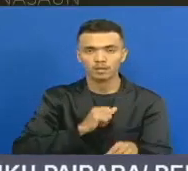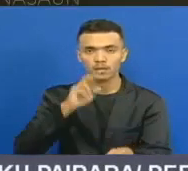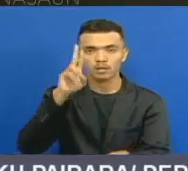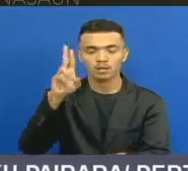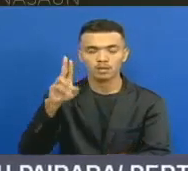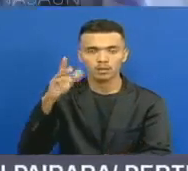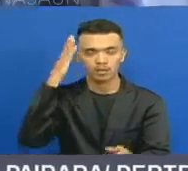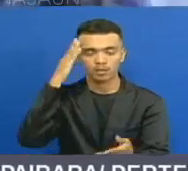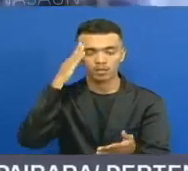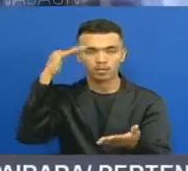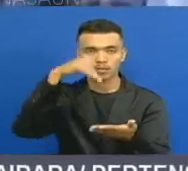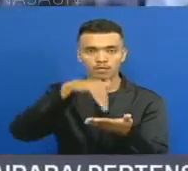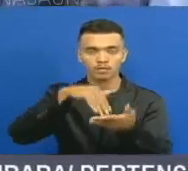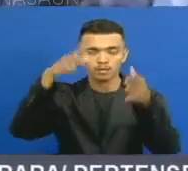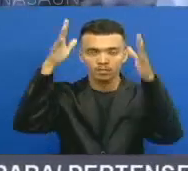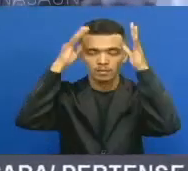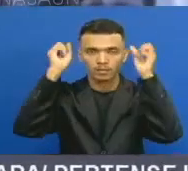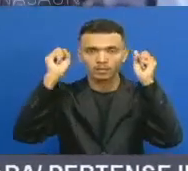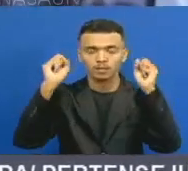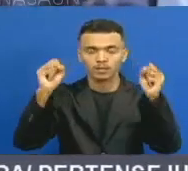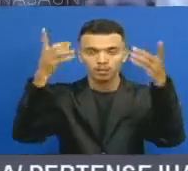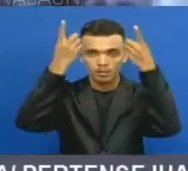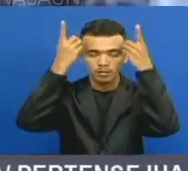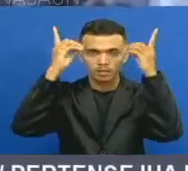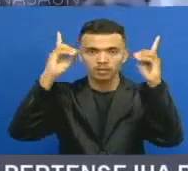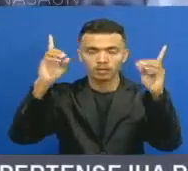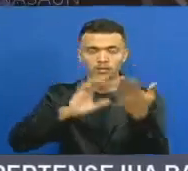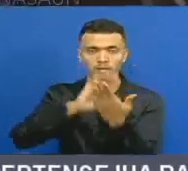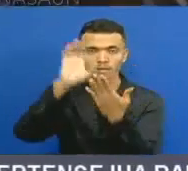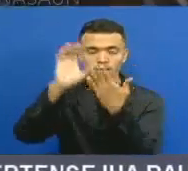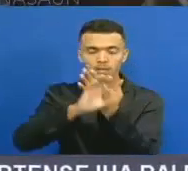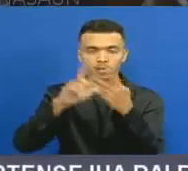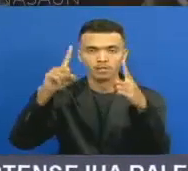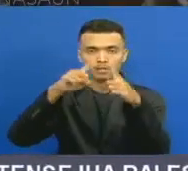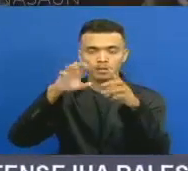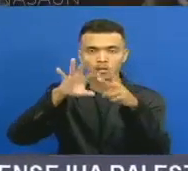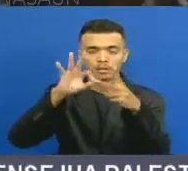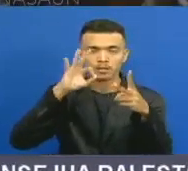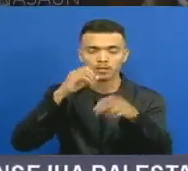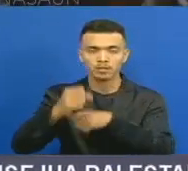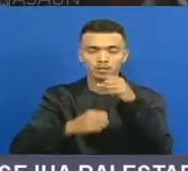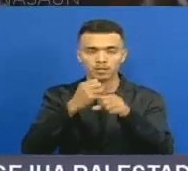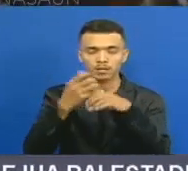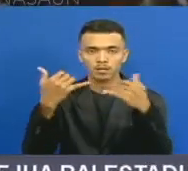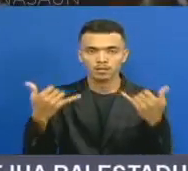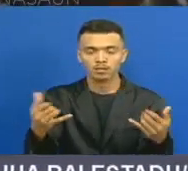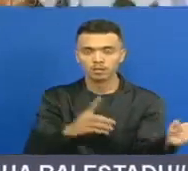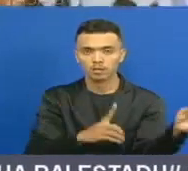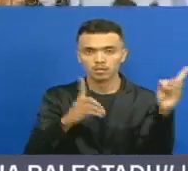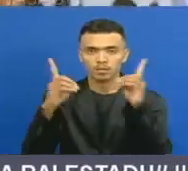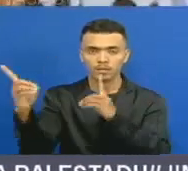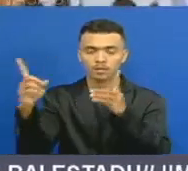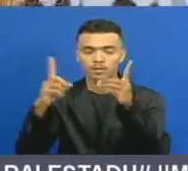Fuhano infalikatak, presidente da republika dekreta ona kalendariu ba elisau parlamentar tinangne se realiza iha loron